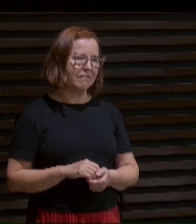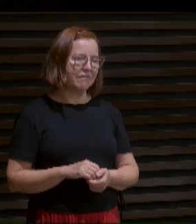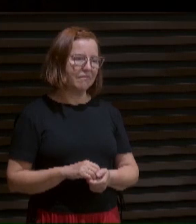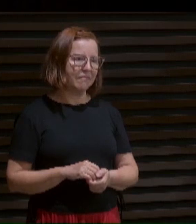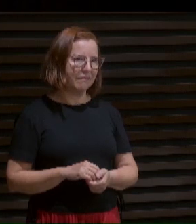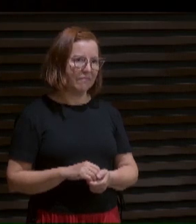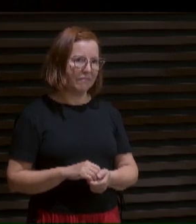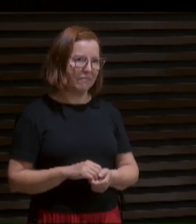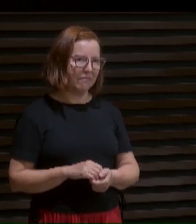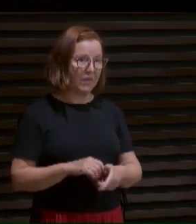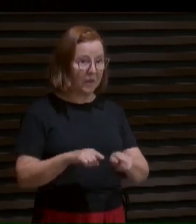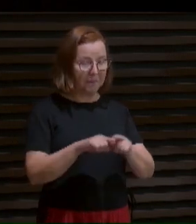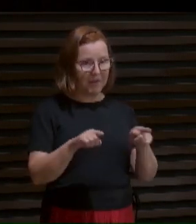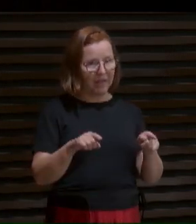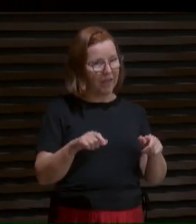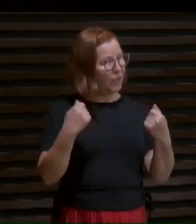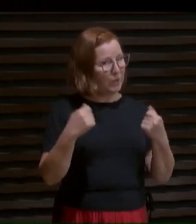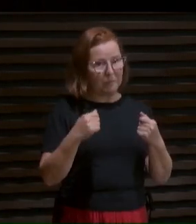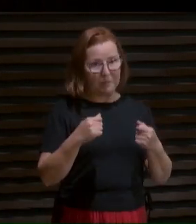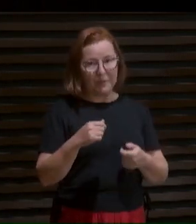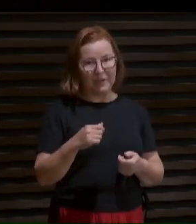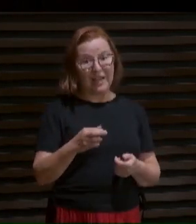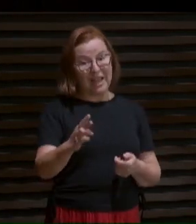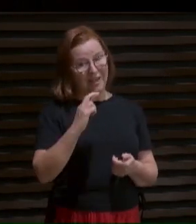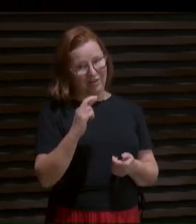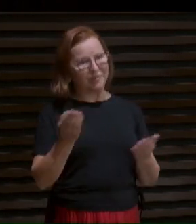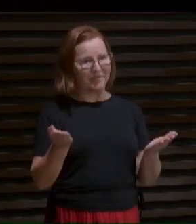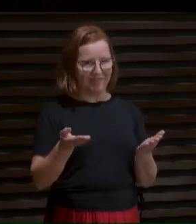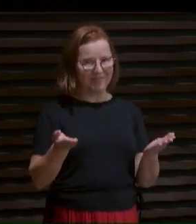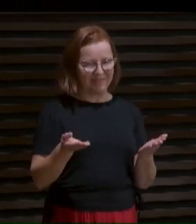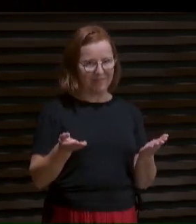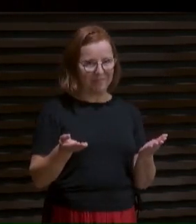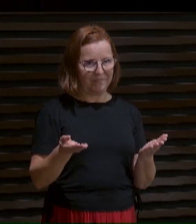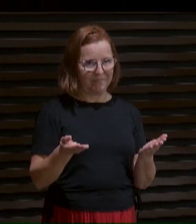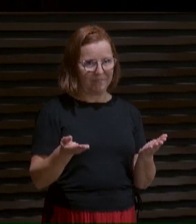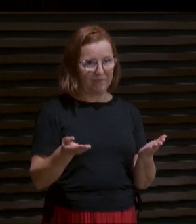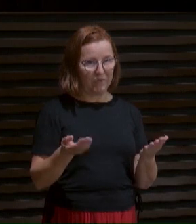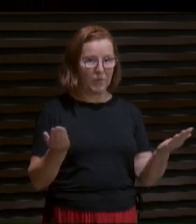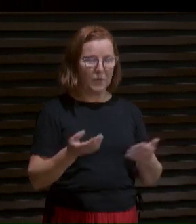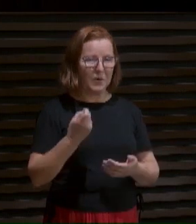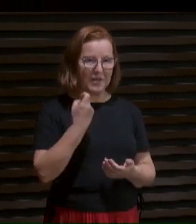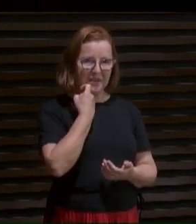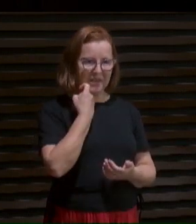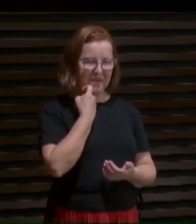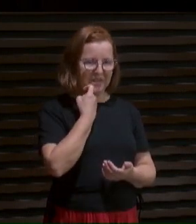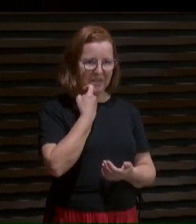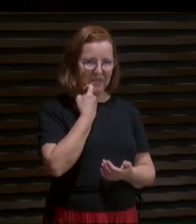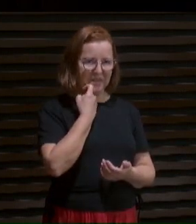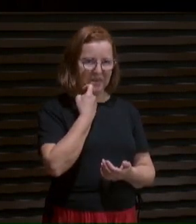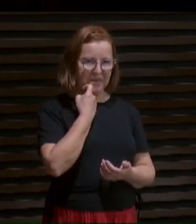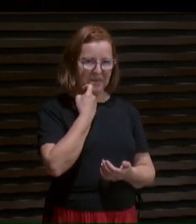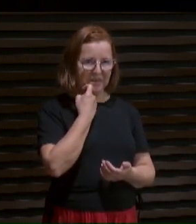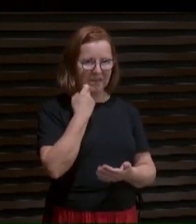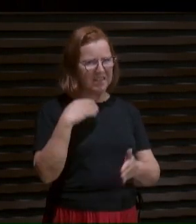Mas você não precisa responder agora. Hoje é sexta-feira, vá para